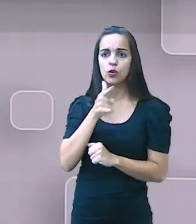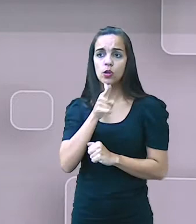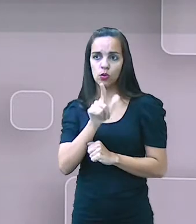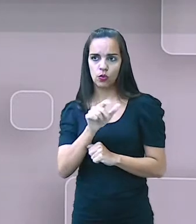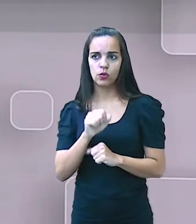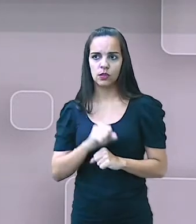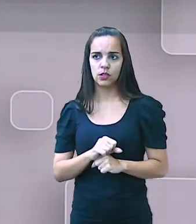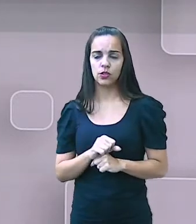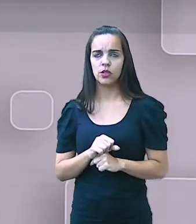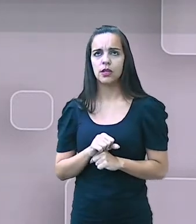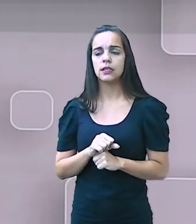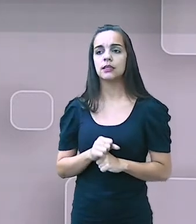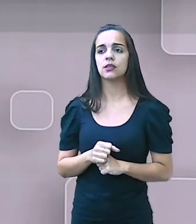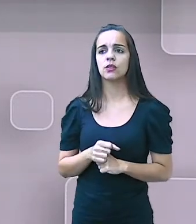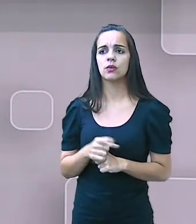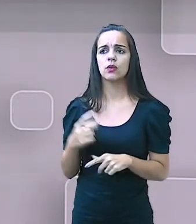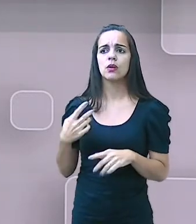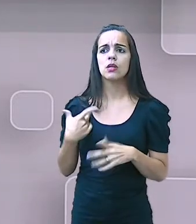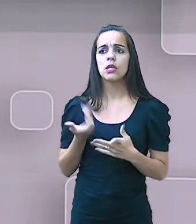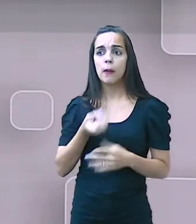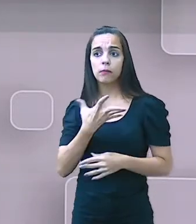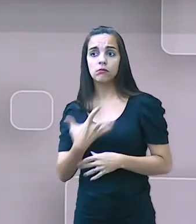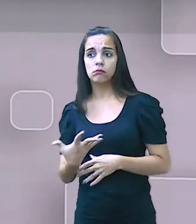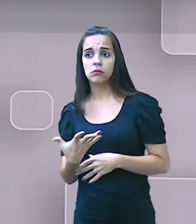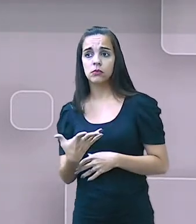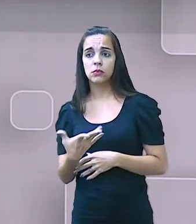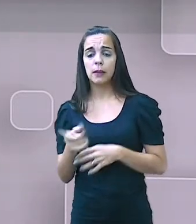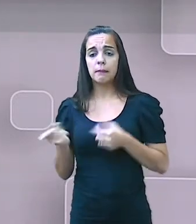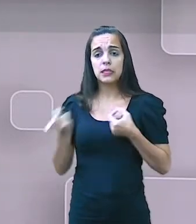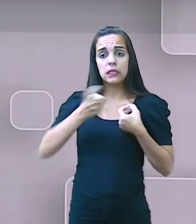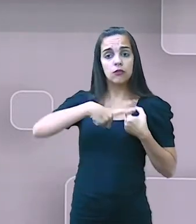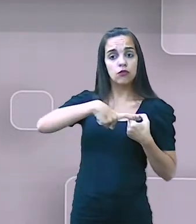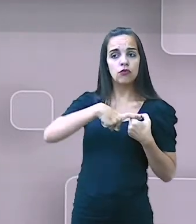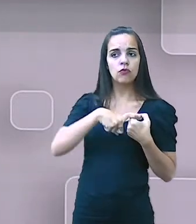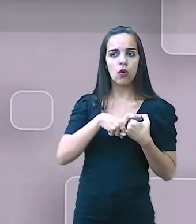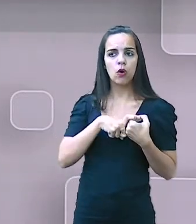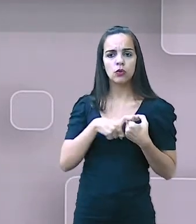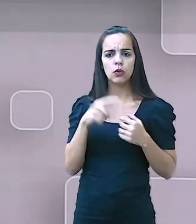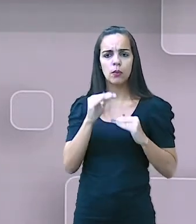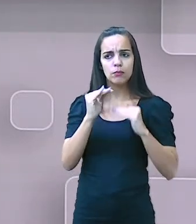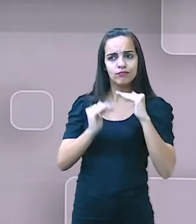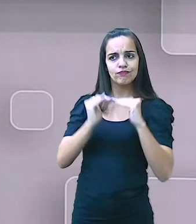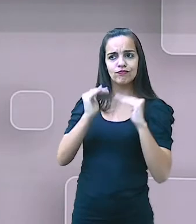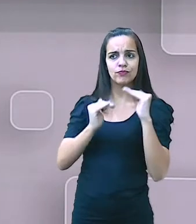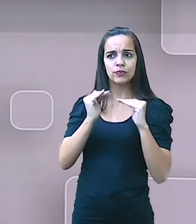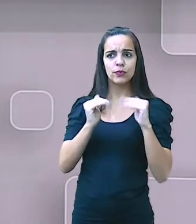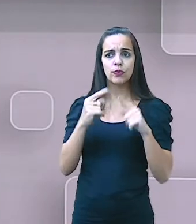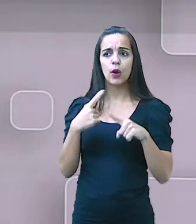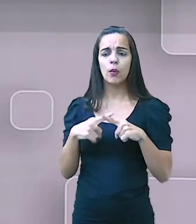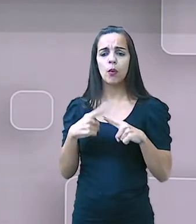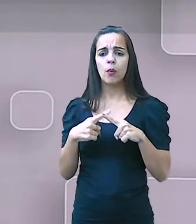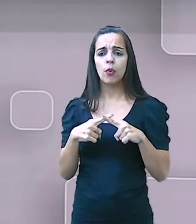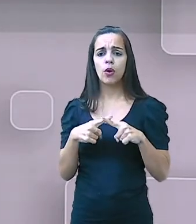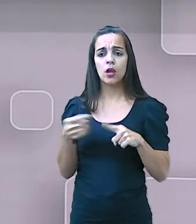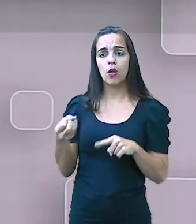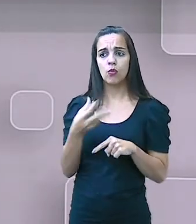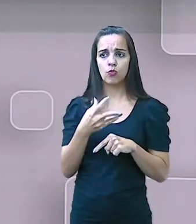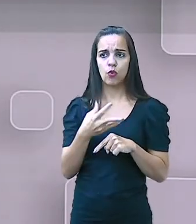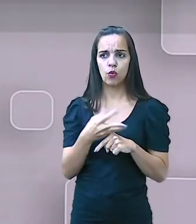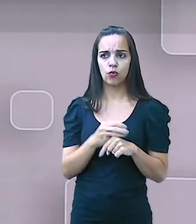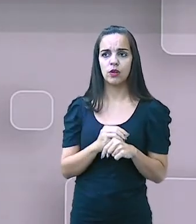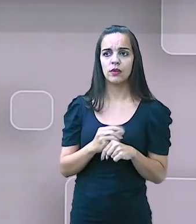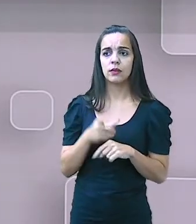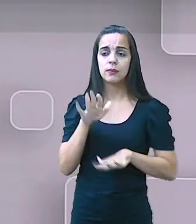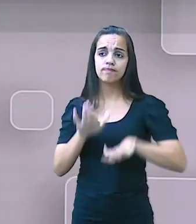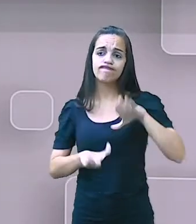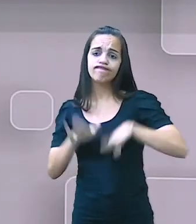estar anteriormente, ou ele retorna a um nível que para ele vai ser novo. Isto